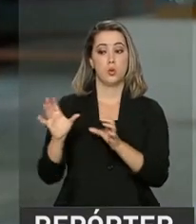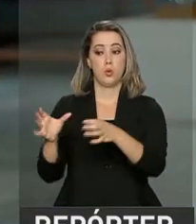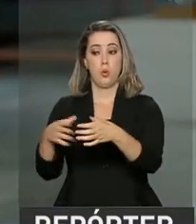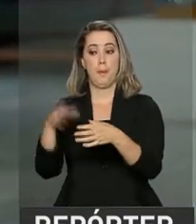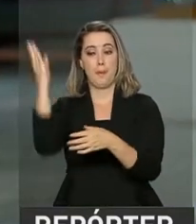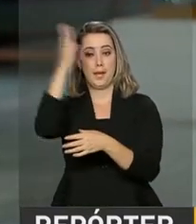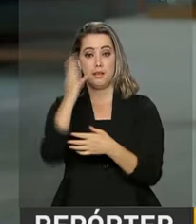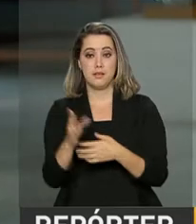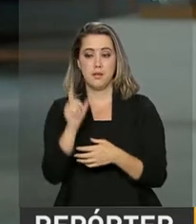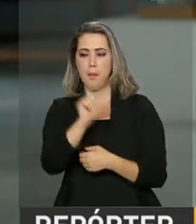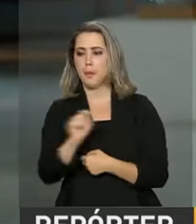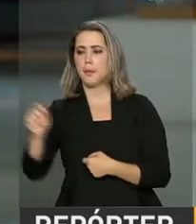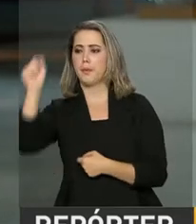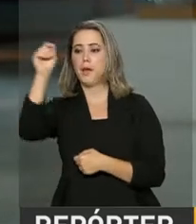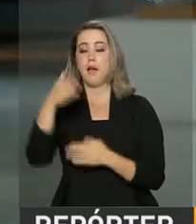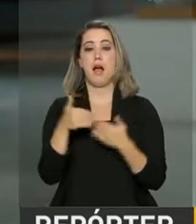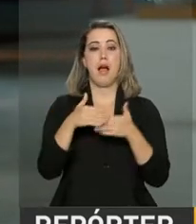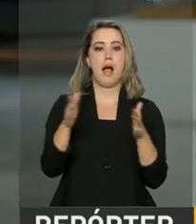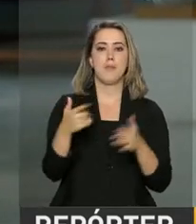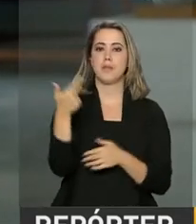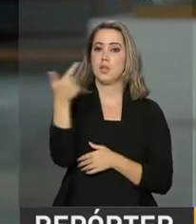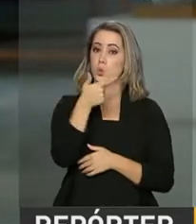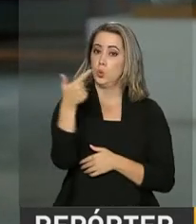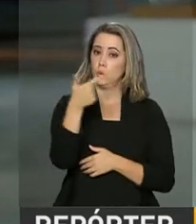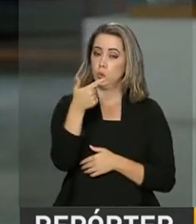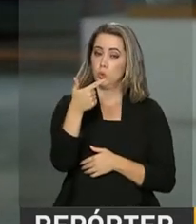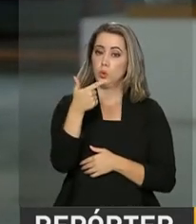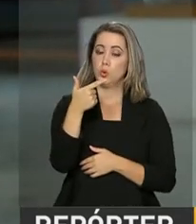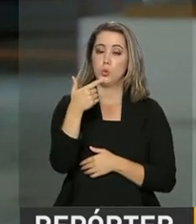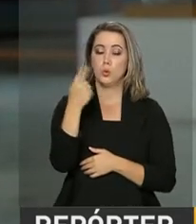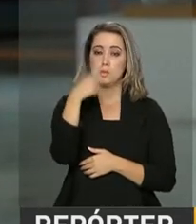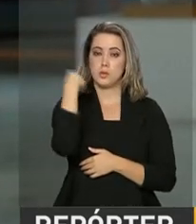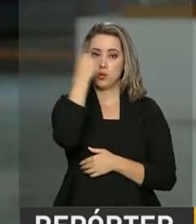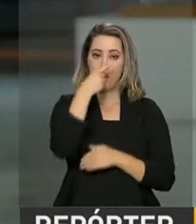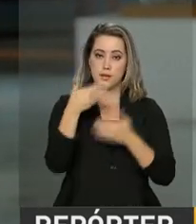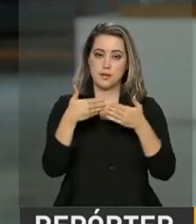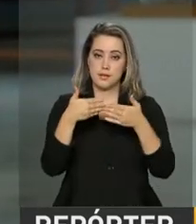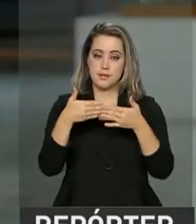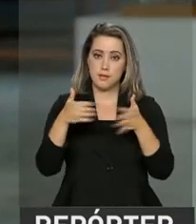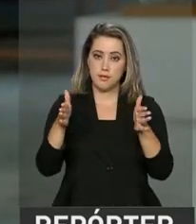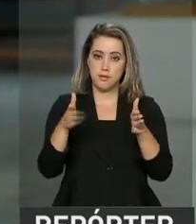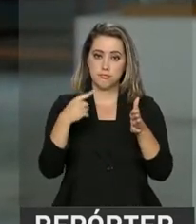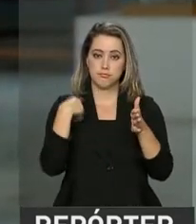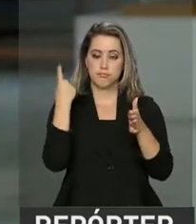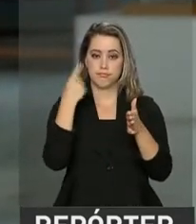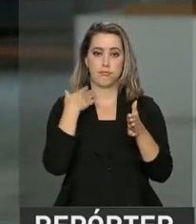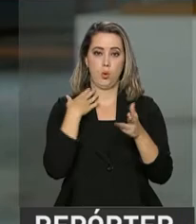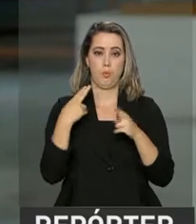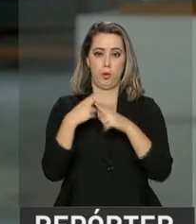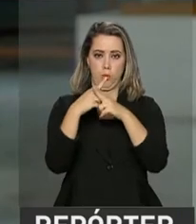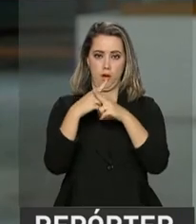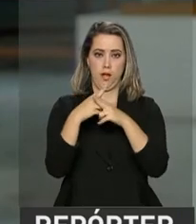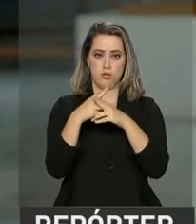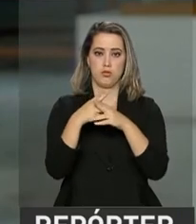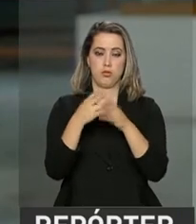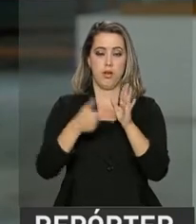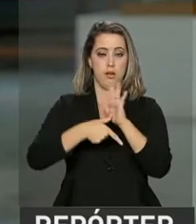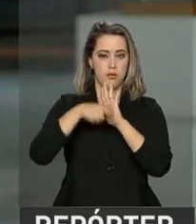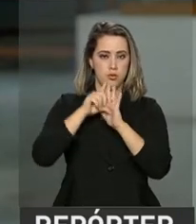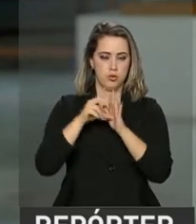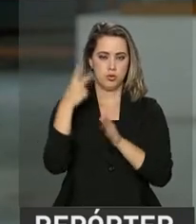país as agências estão abrindo duas horas mais cedo os locais onde o horário de atendimento começa às 9 da manhã às